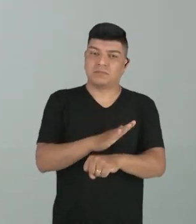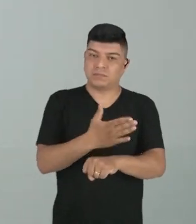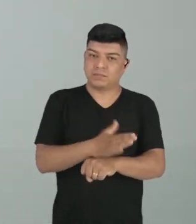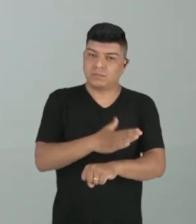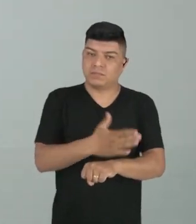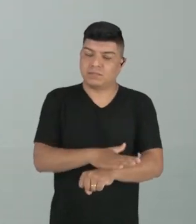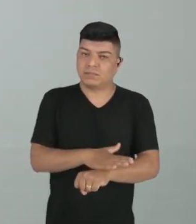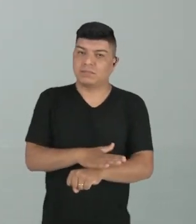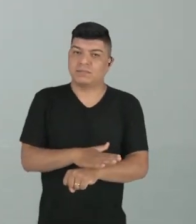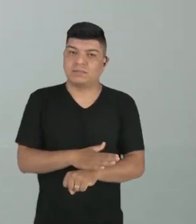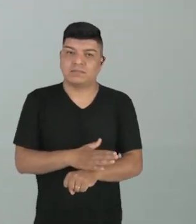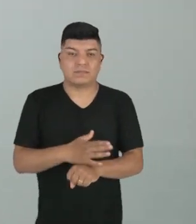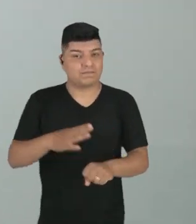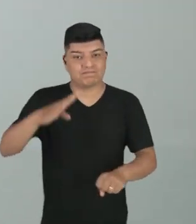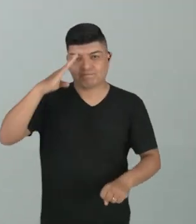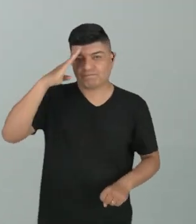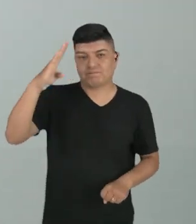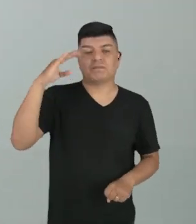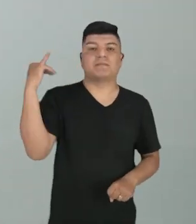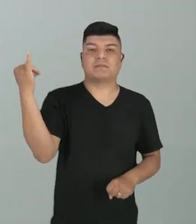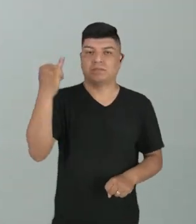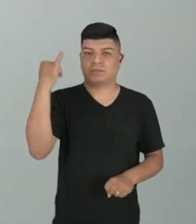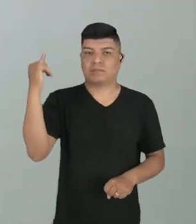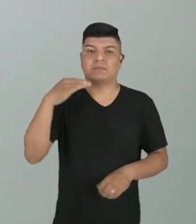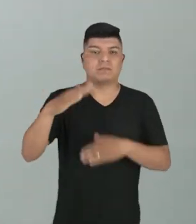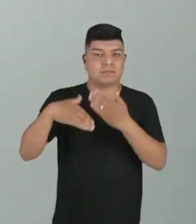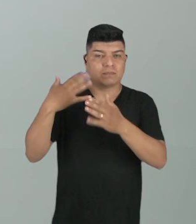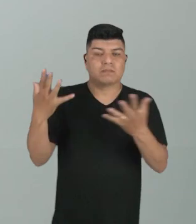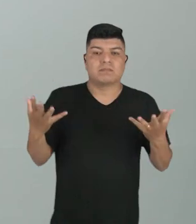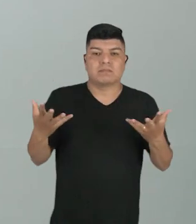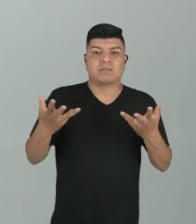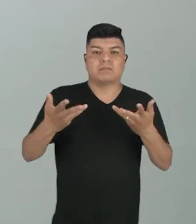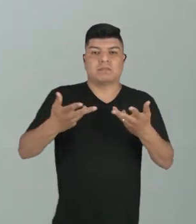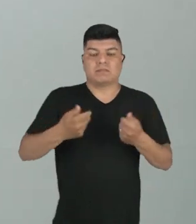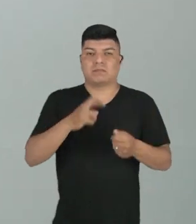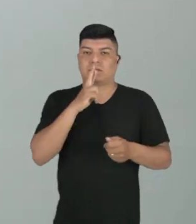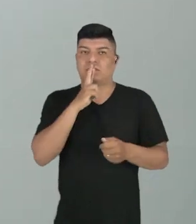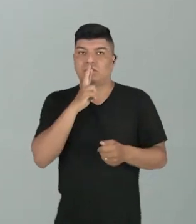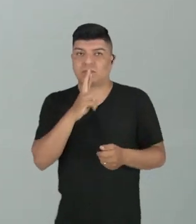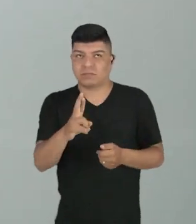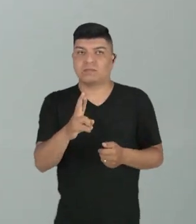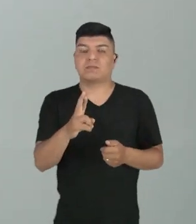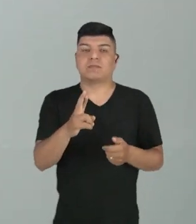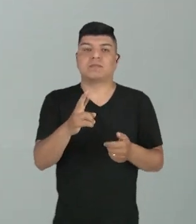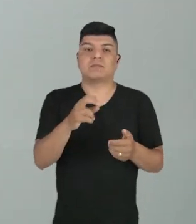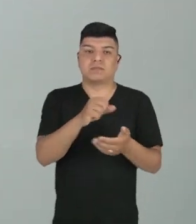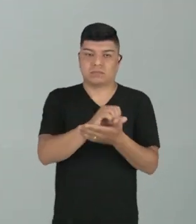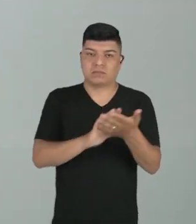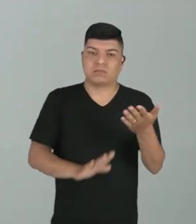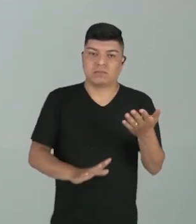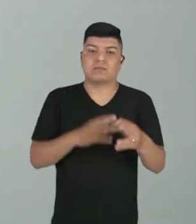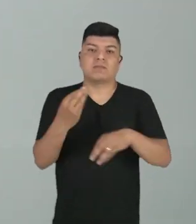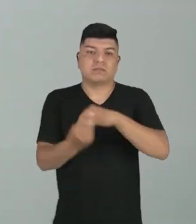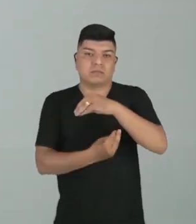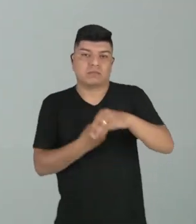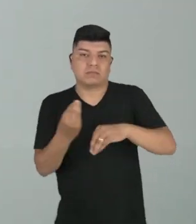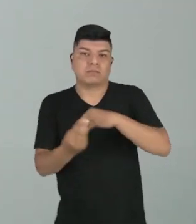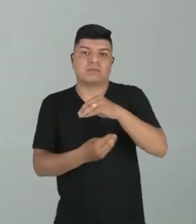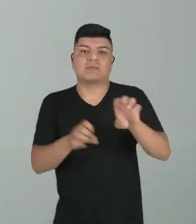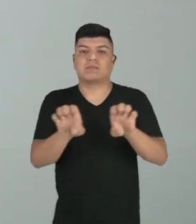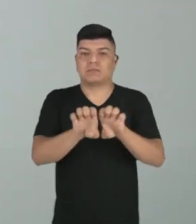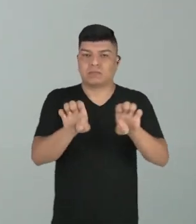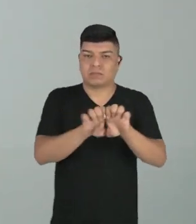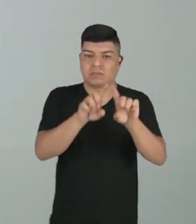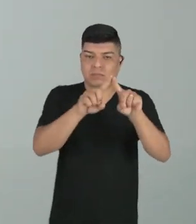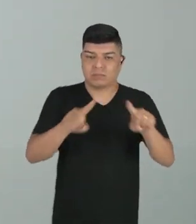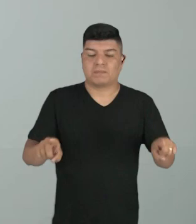né? É vital, né, para que você desenvolva habilidade em resolver situações, problemas que envolvam equações e